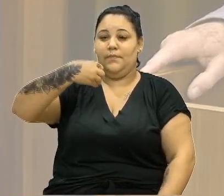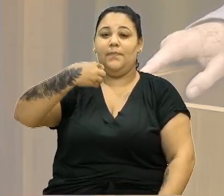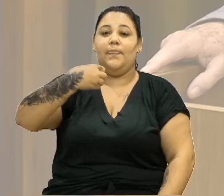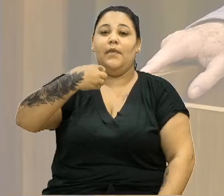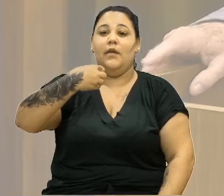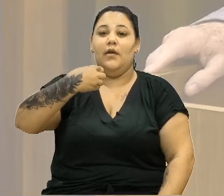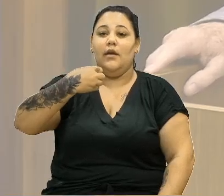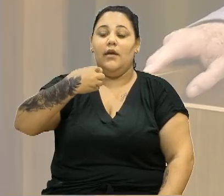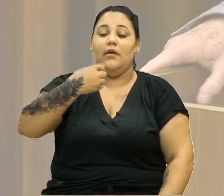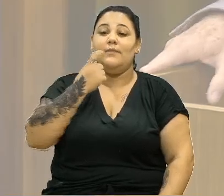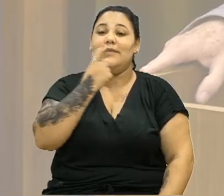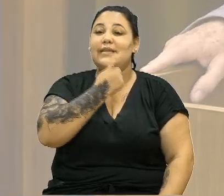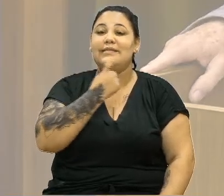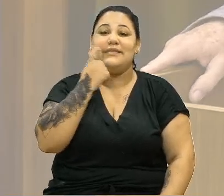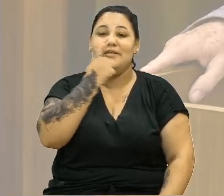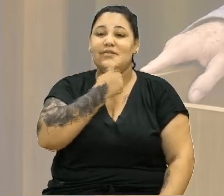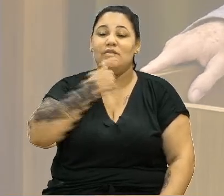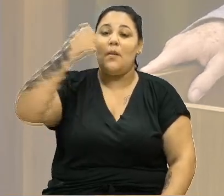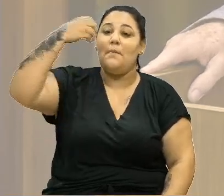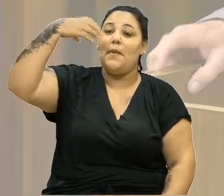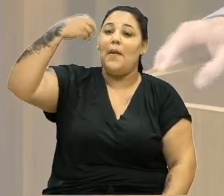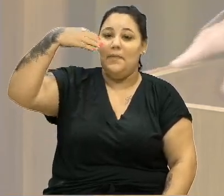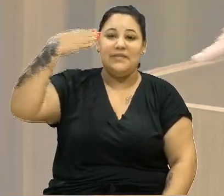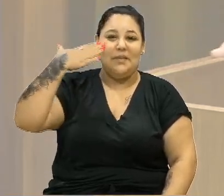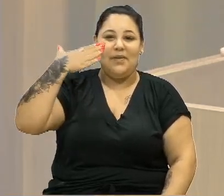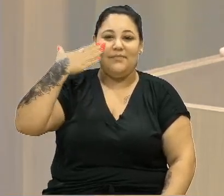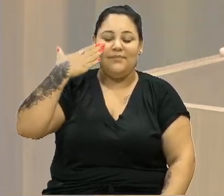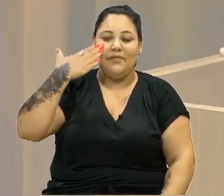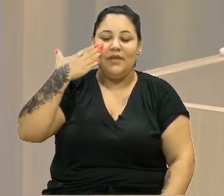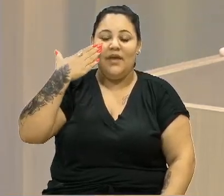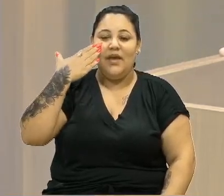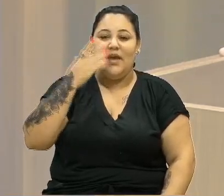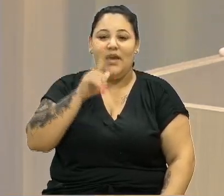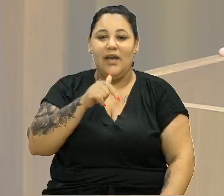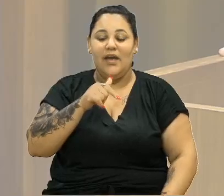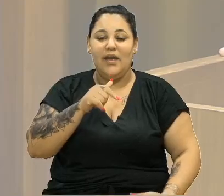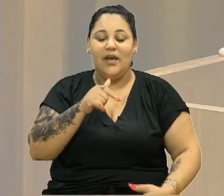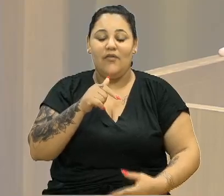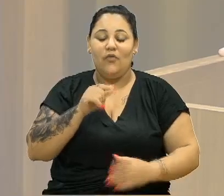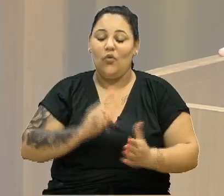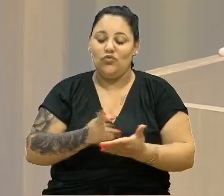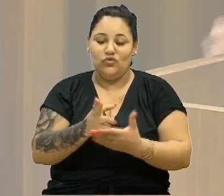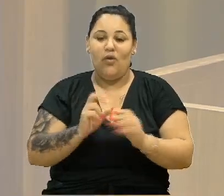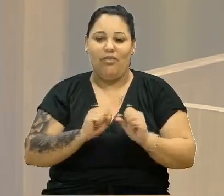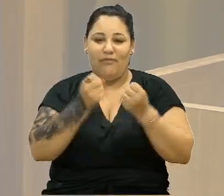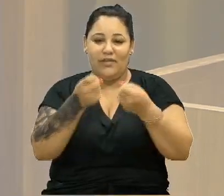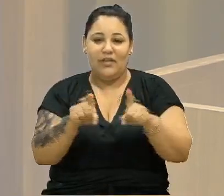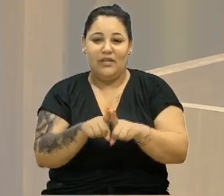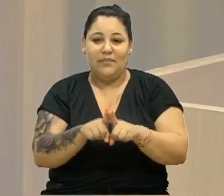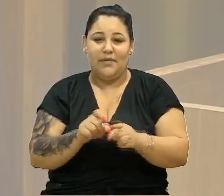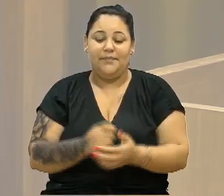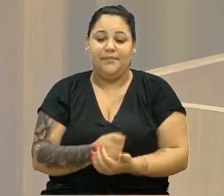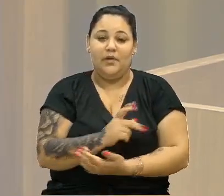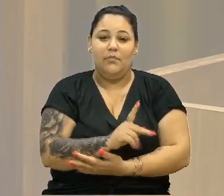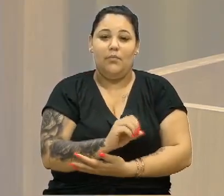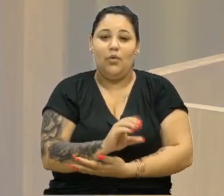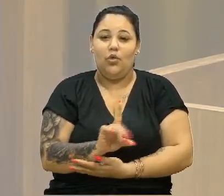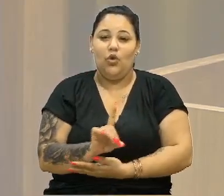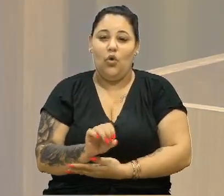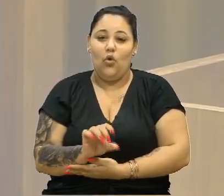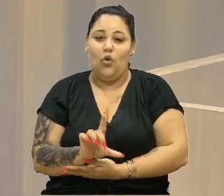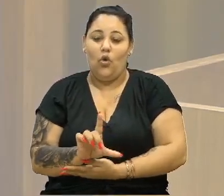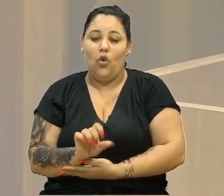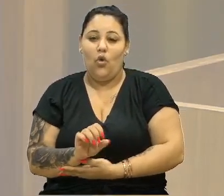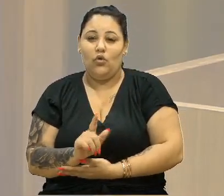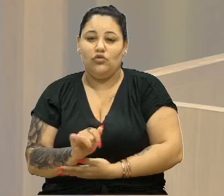odontologia. É uma bandeira que eu também defendi e continuarei defendendo. A podologia, eu estive